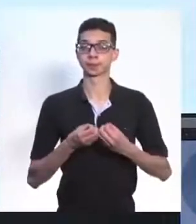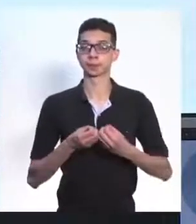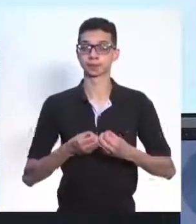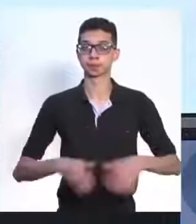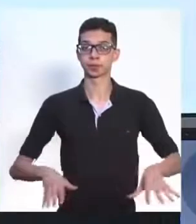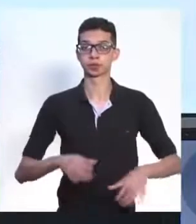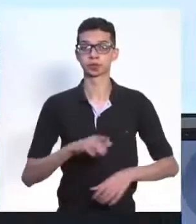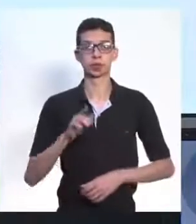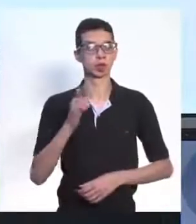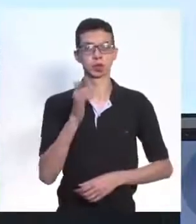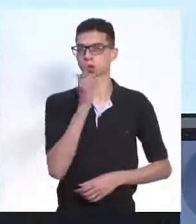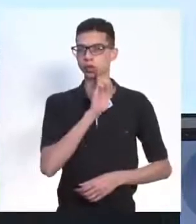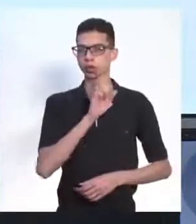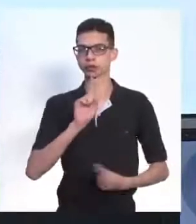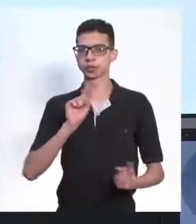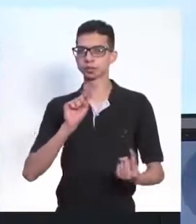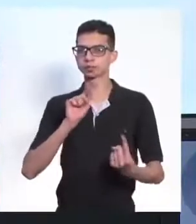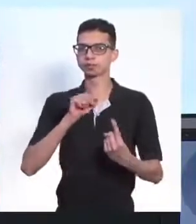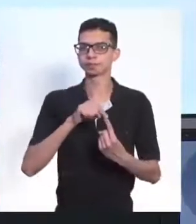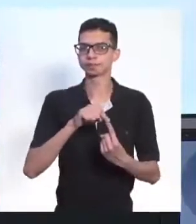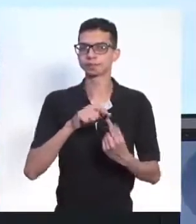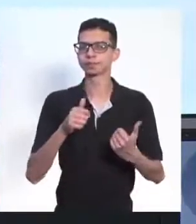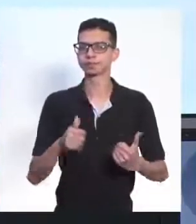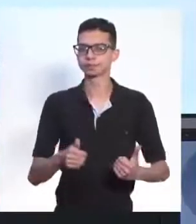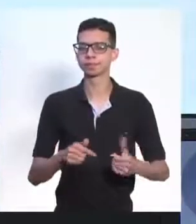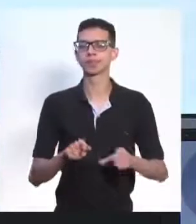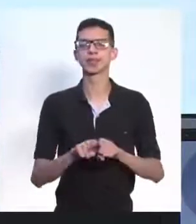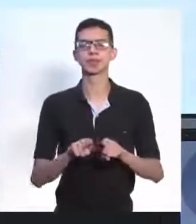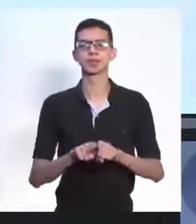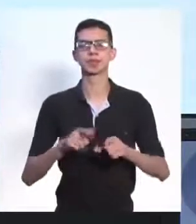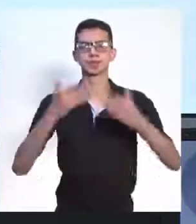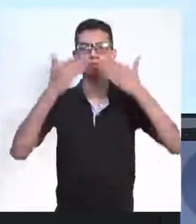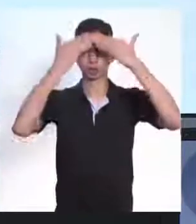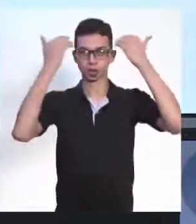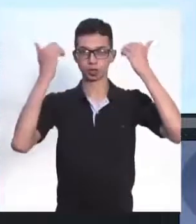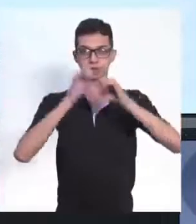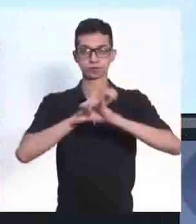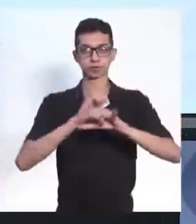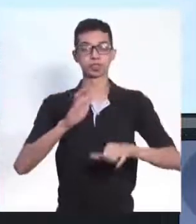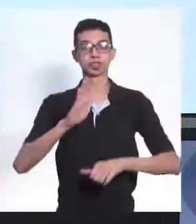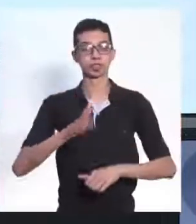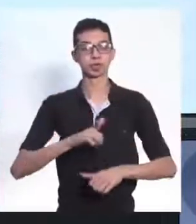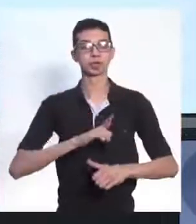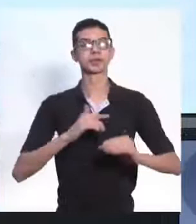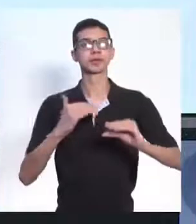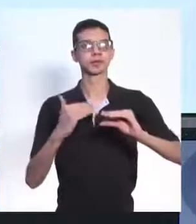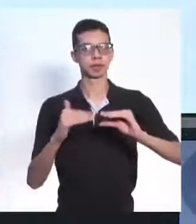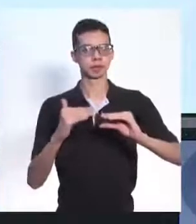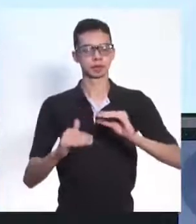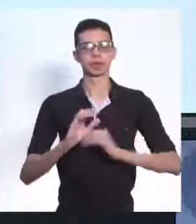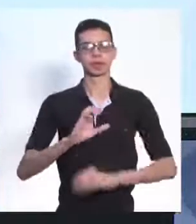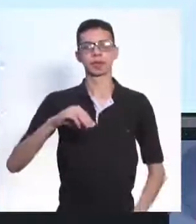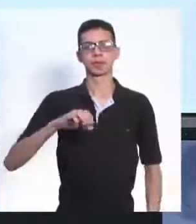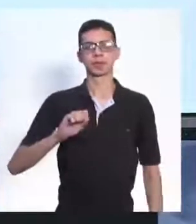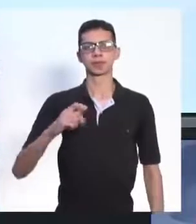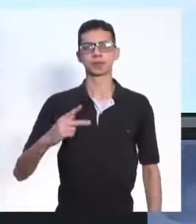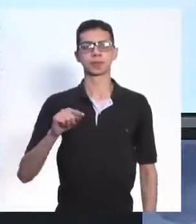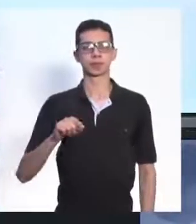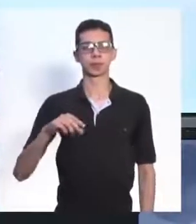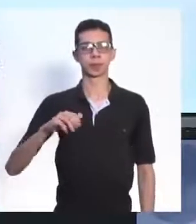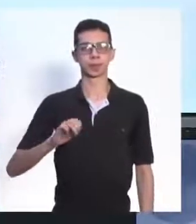cumprimento da missão. Além disso, como o Jonas disse, tem o e-mail, que a gente já conversou sobre ele, que é o